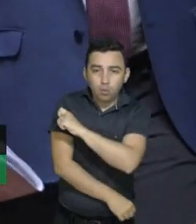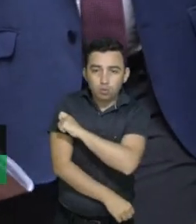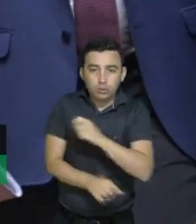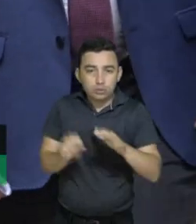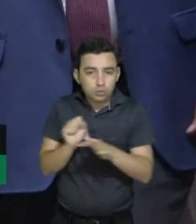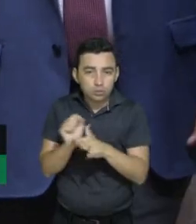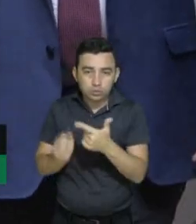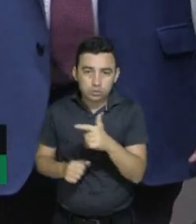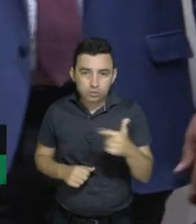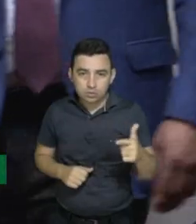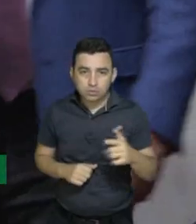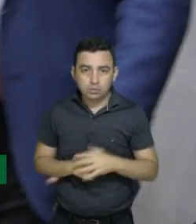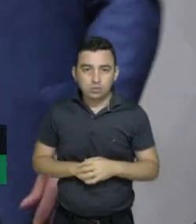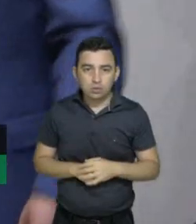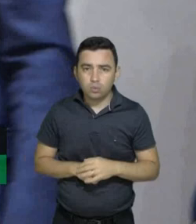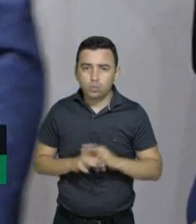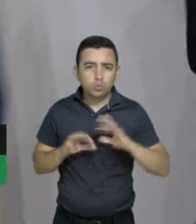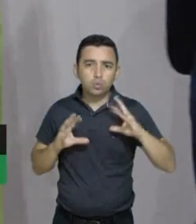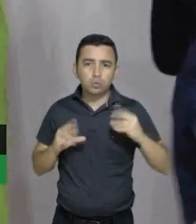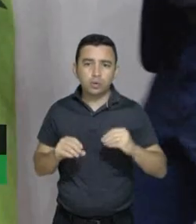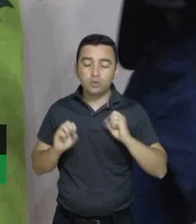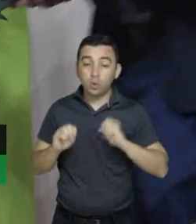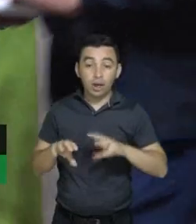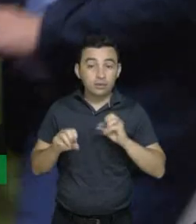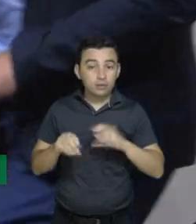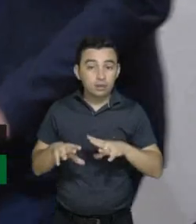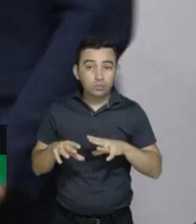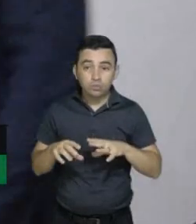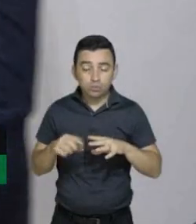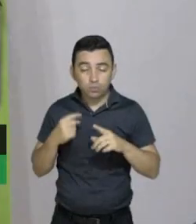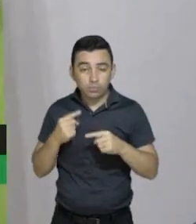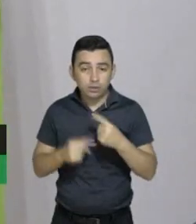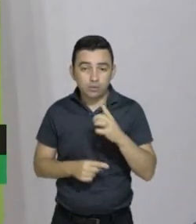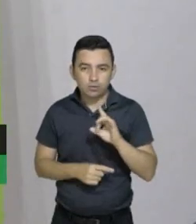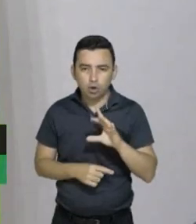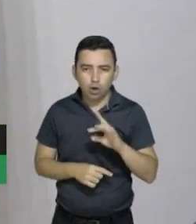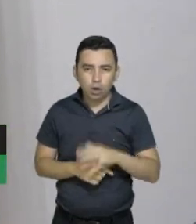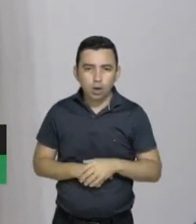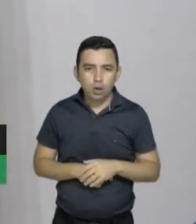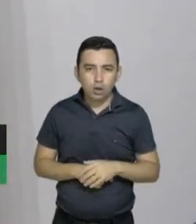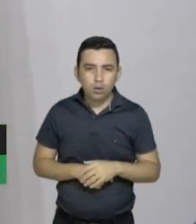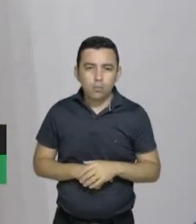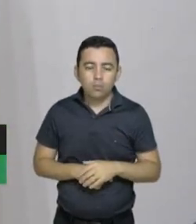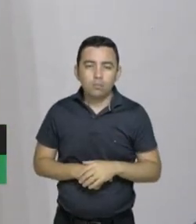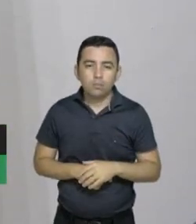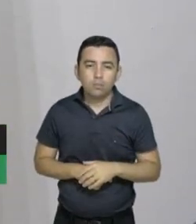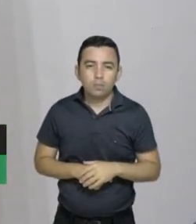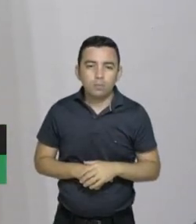ela faz segurança para todos Educação não é só isso professores segurança